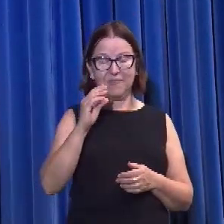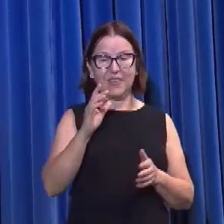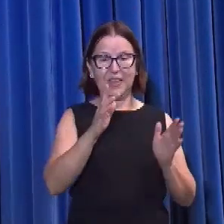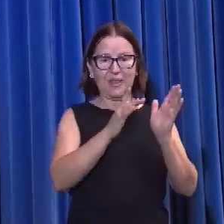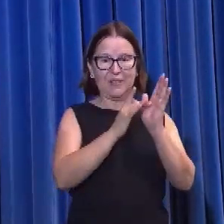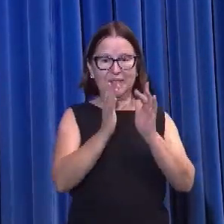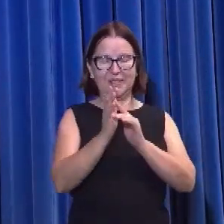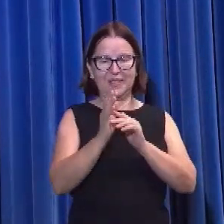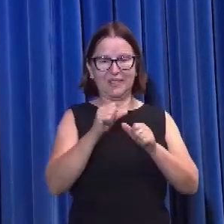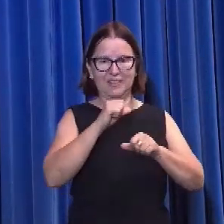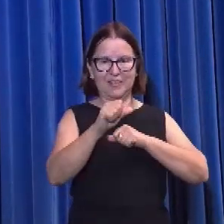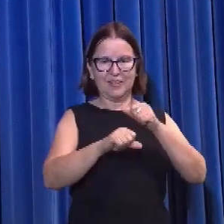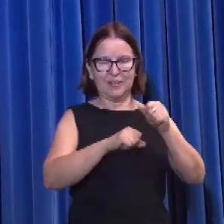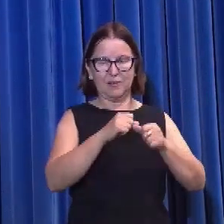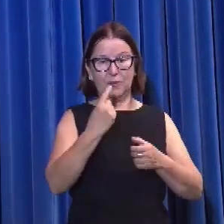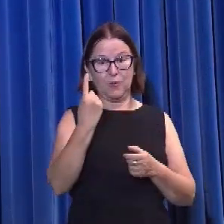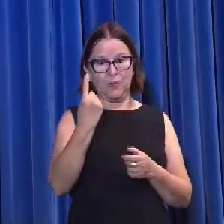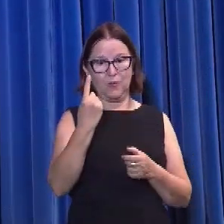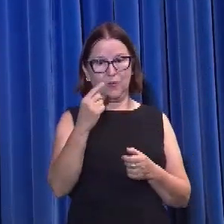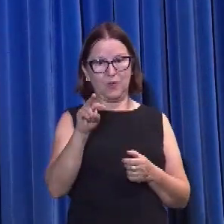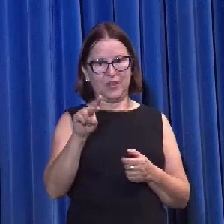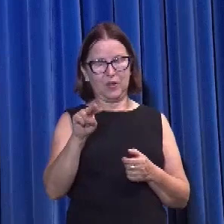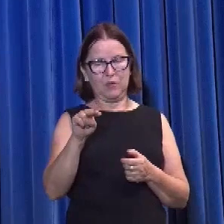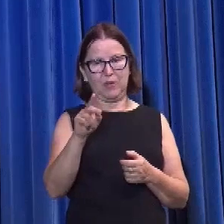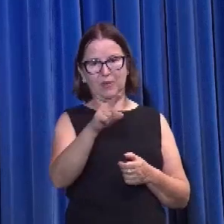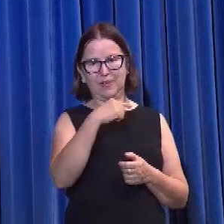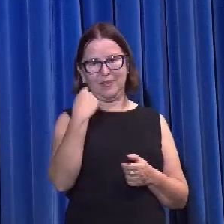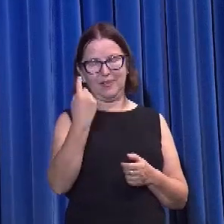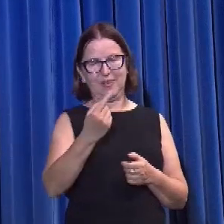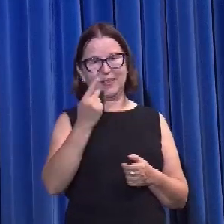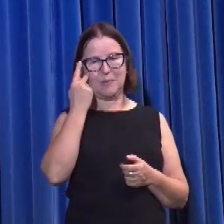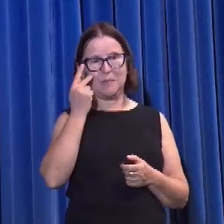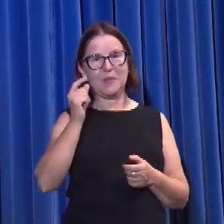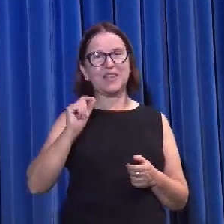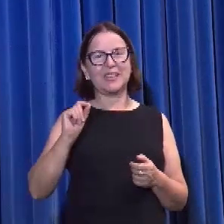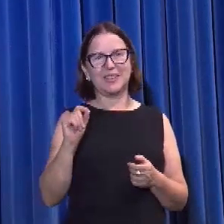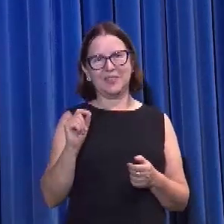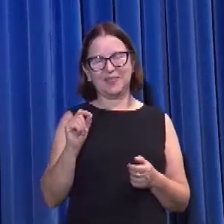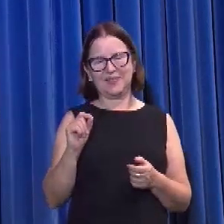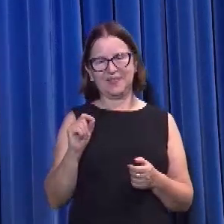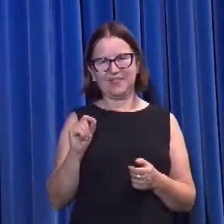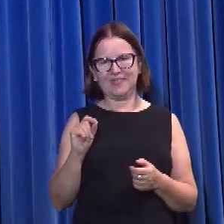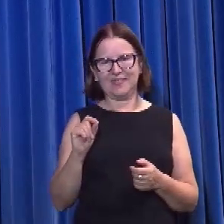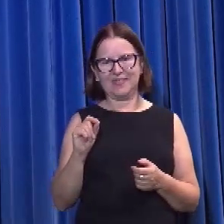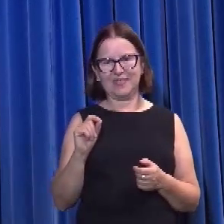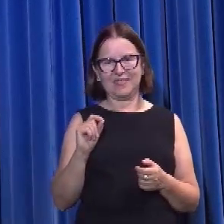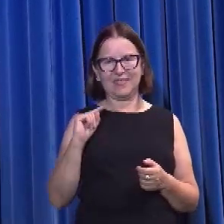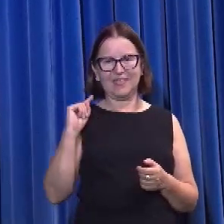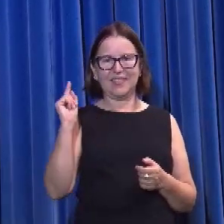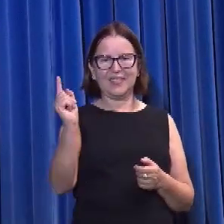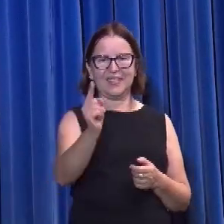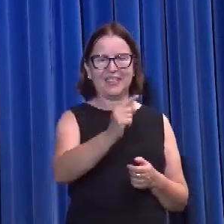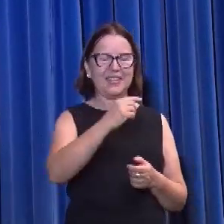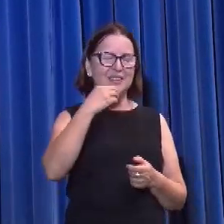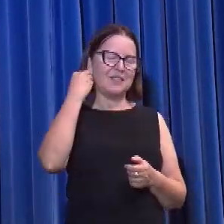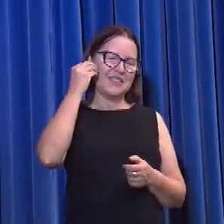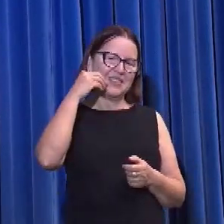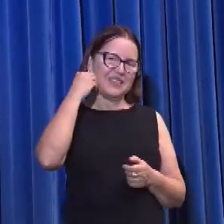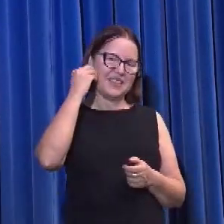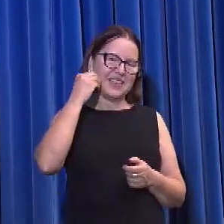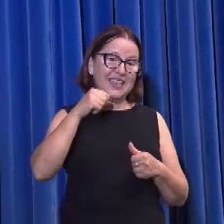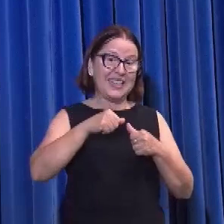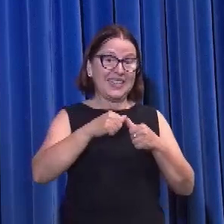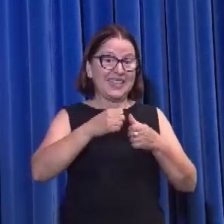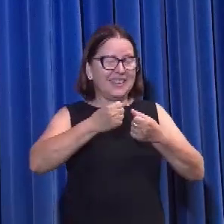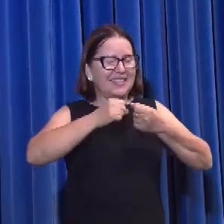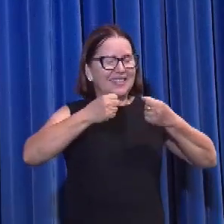um como nós, para que nós experimentássemos esse grande